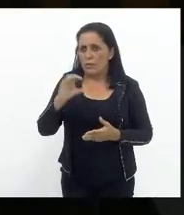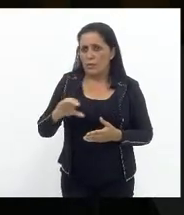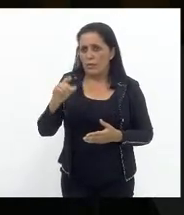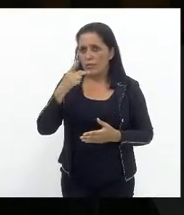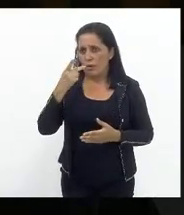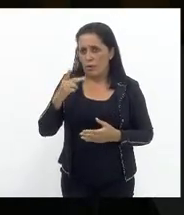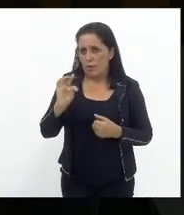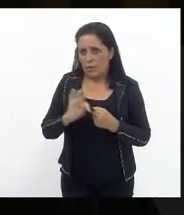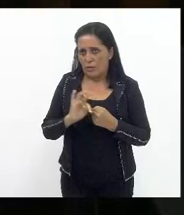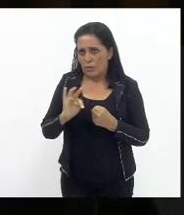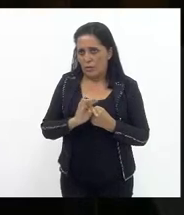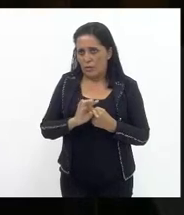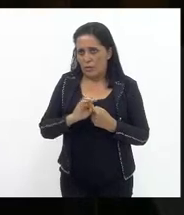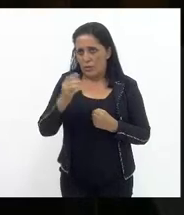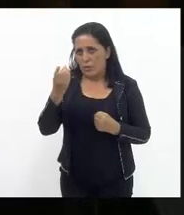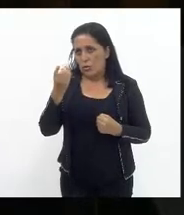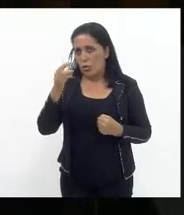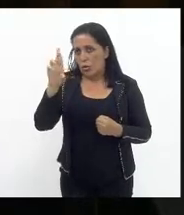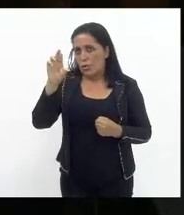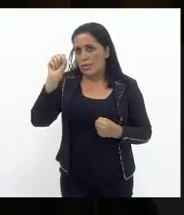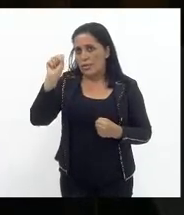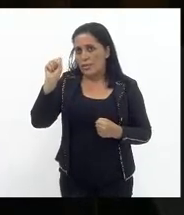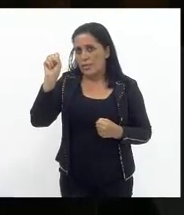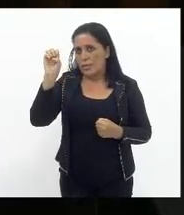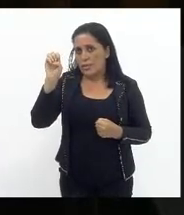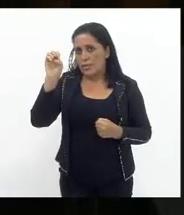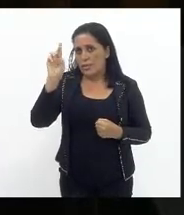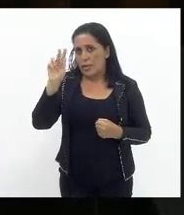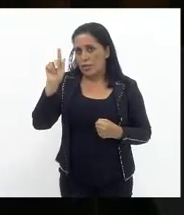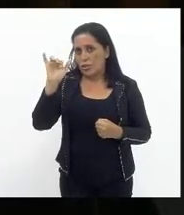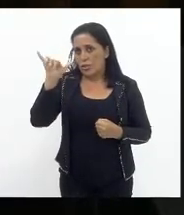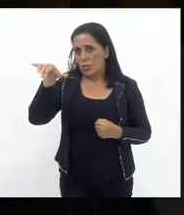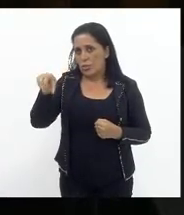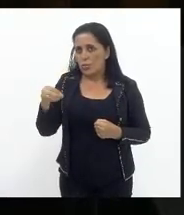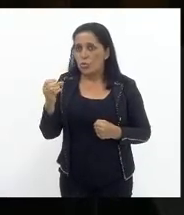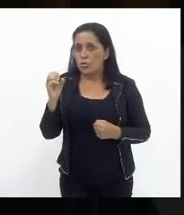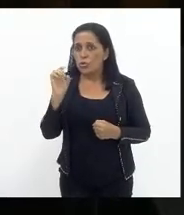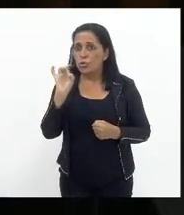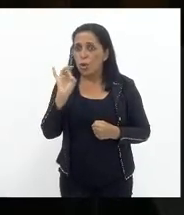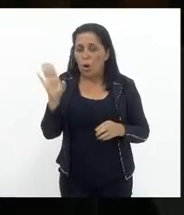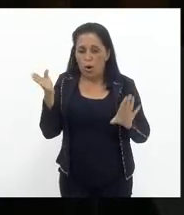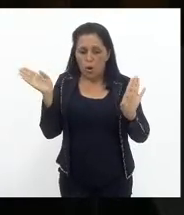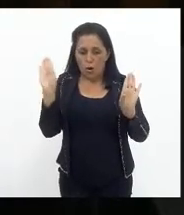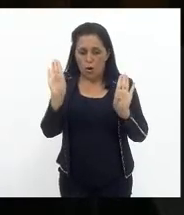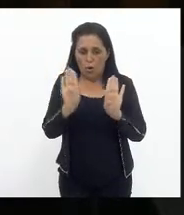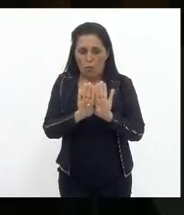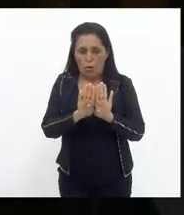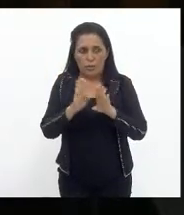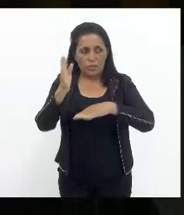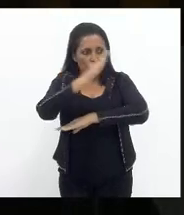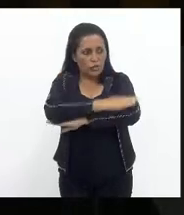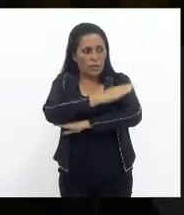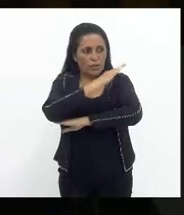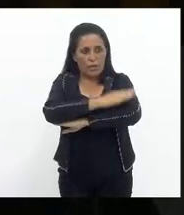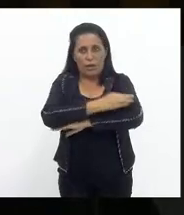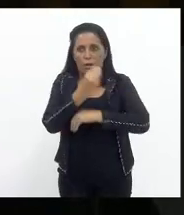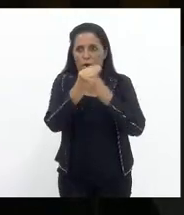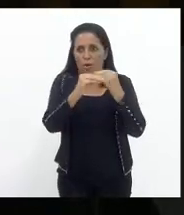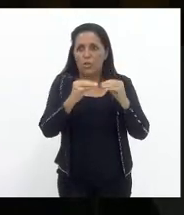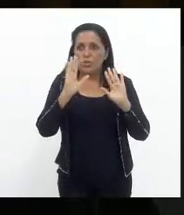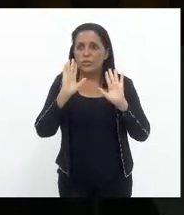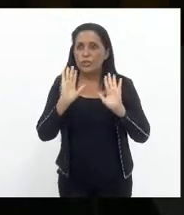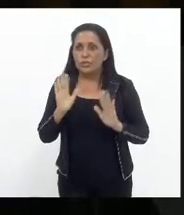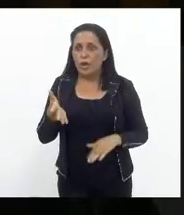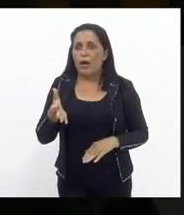e Tecnologia, doutor Serginho, é que só faltava a colocação das portas e das janelas, que também já